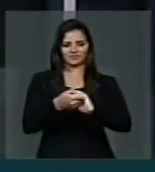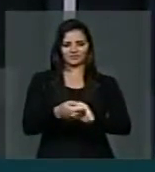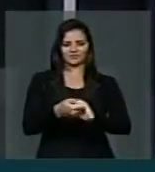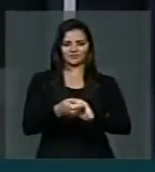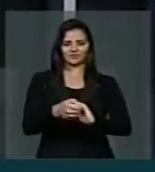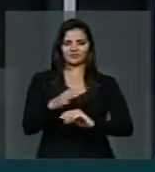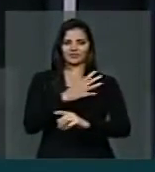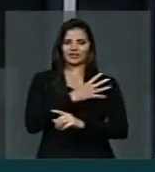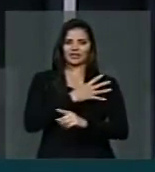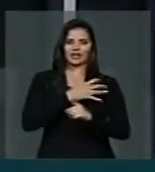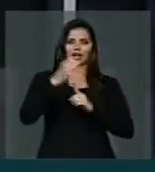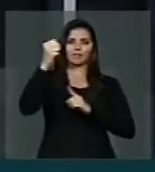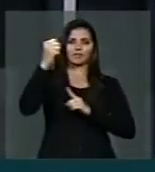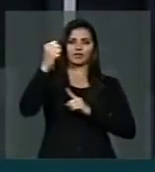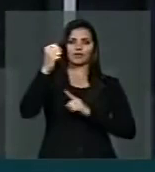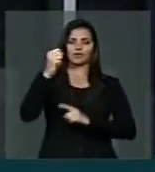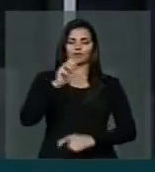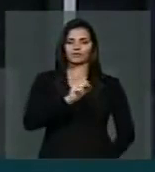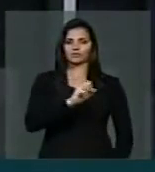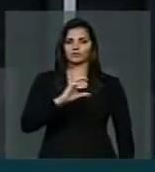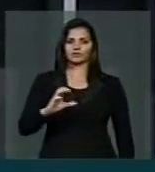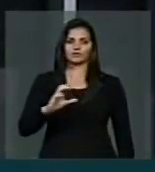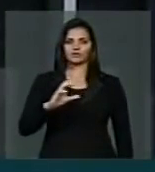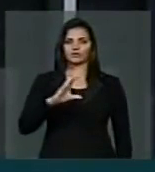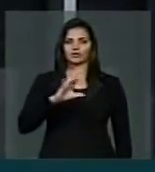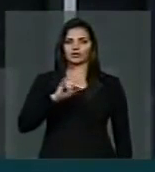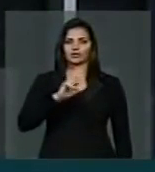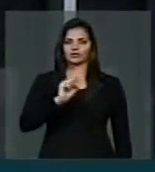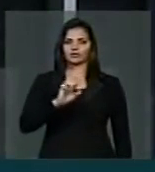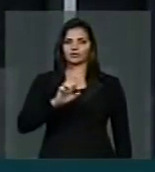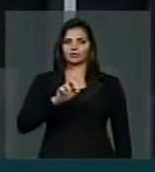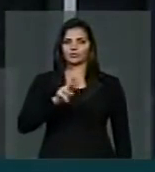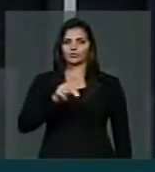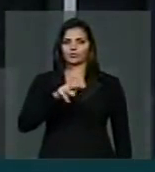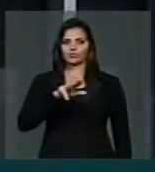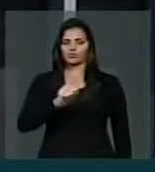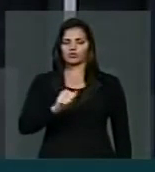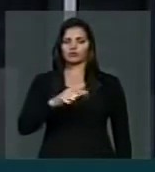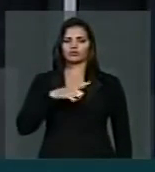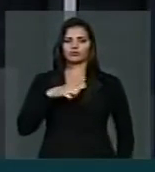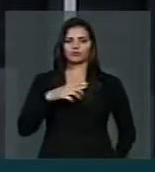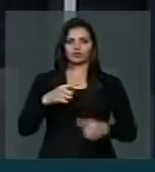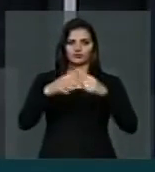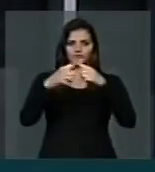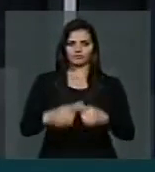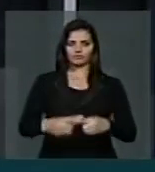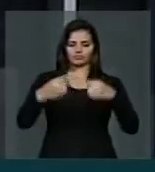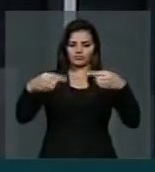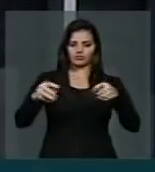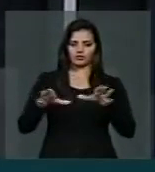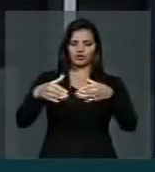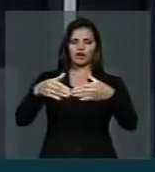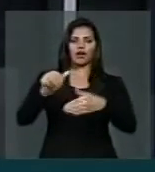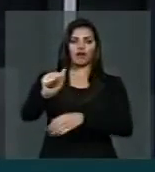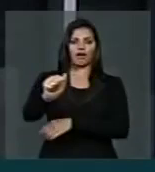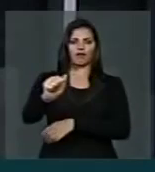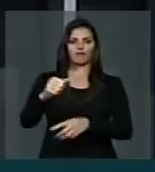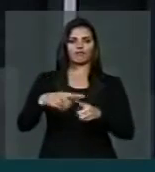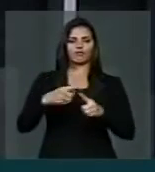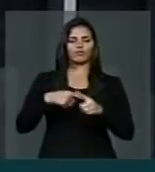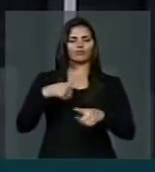campeão catarinense de futebol, o Criciúma, que também está na Série A. Foi um jogo